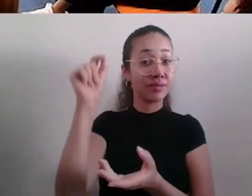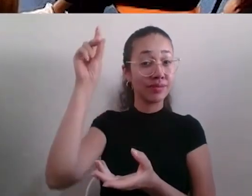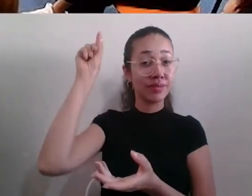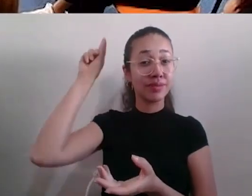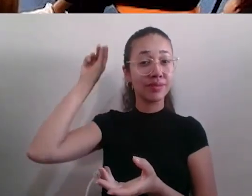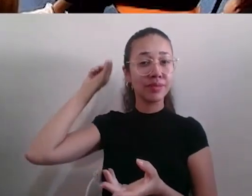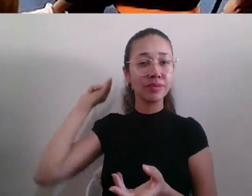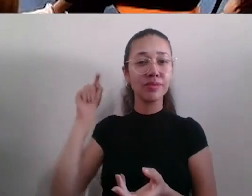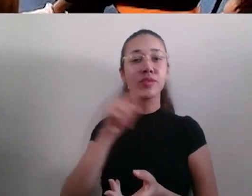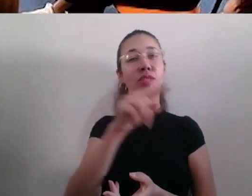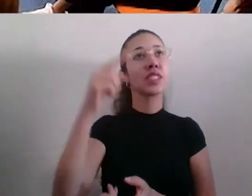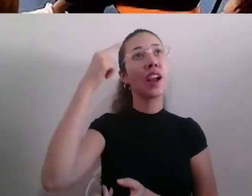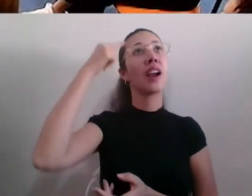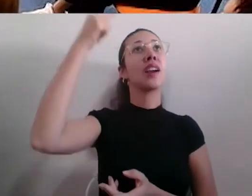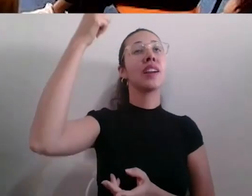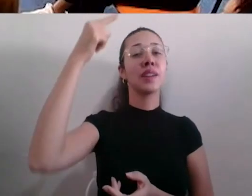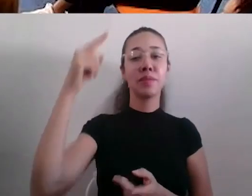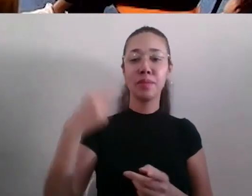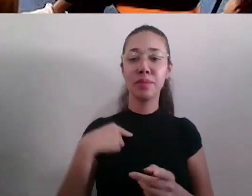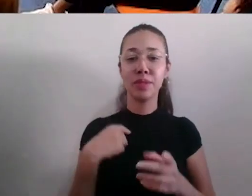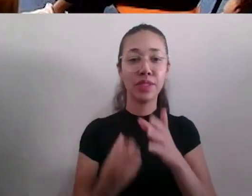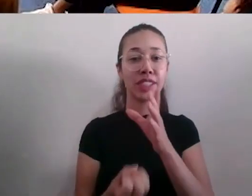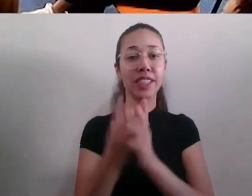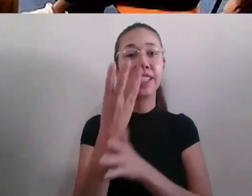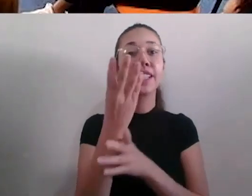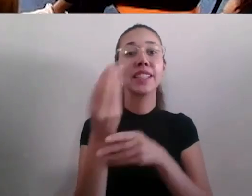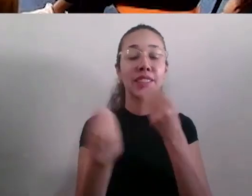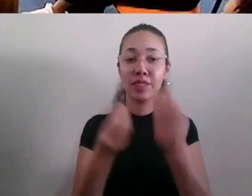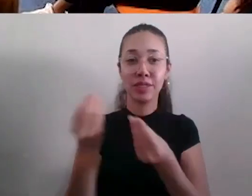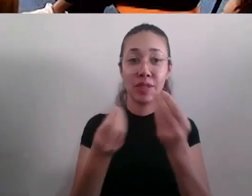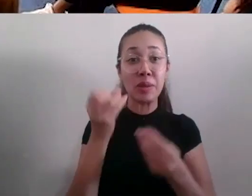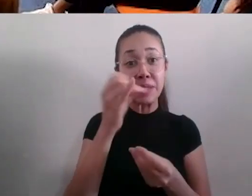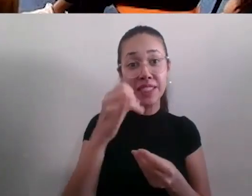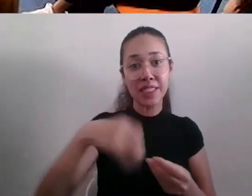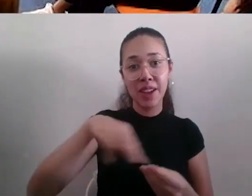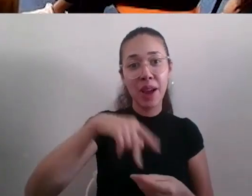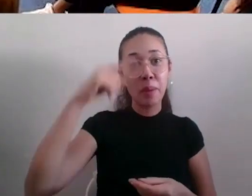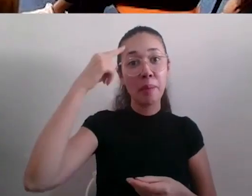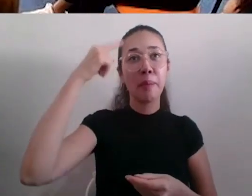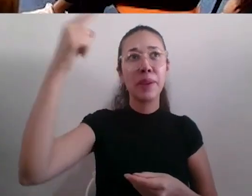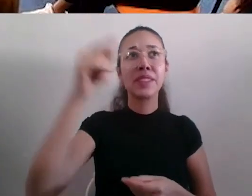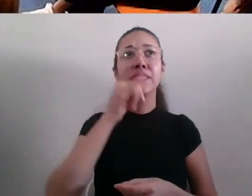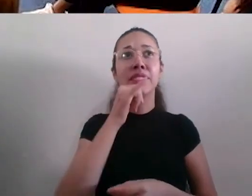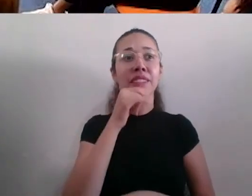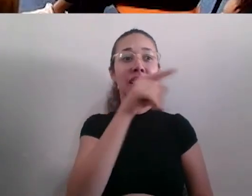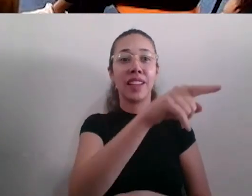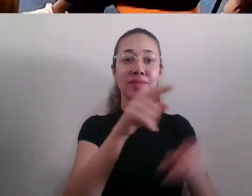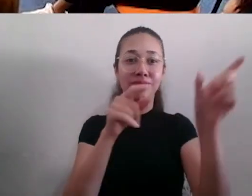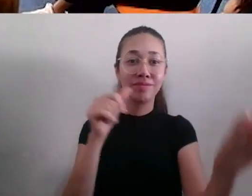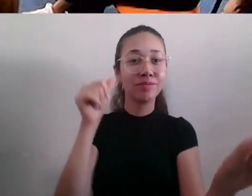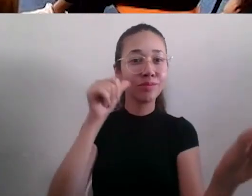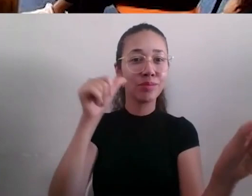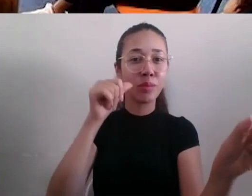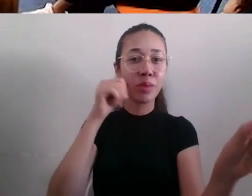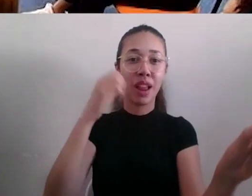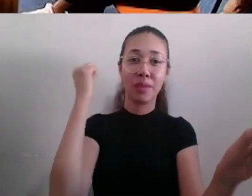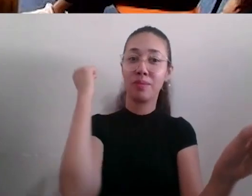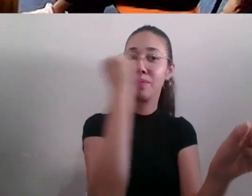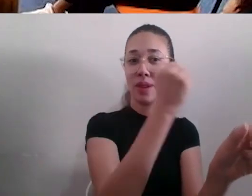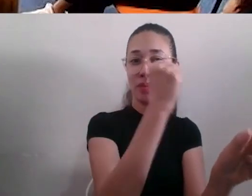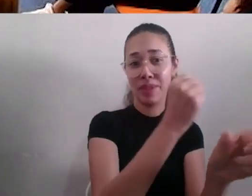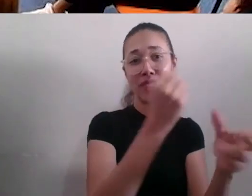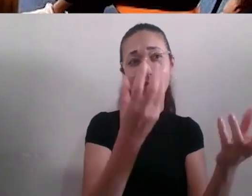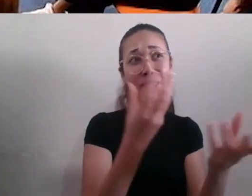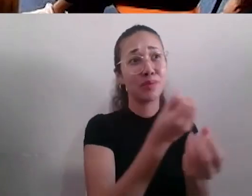surgiu a ideia? Porque se a gente fosse pensar, né, em contar a história de um feminicídio, fica fácil, né, tem tantos, por